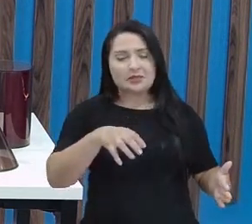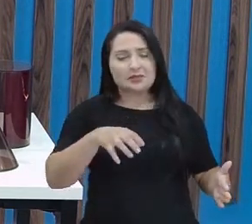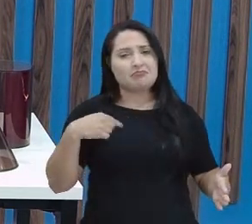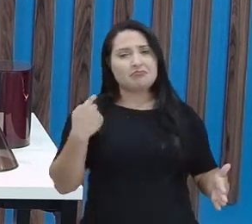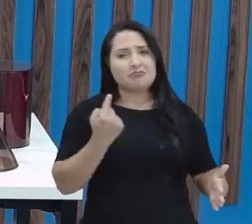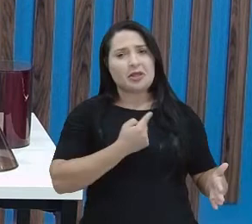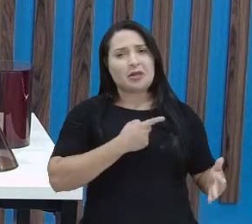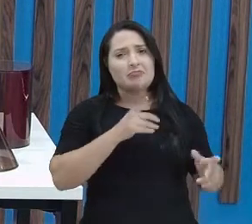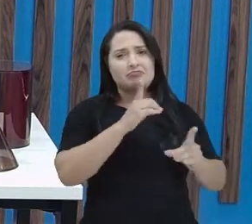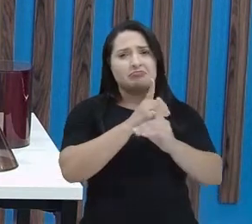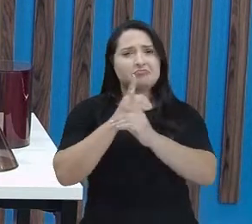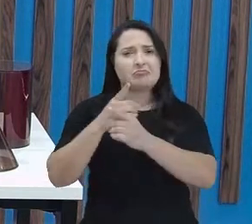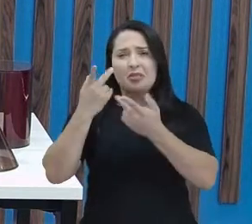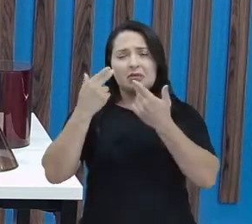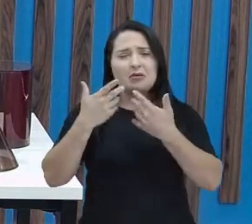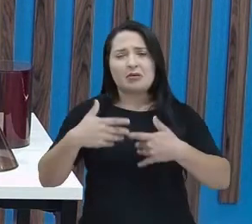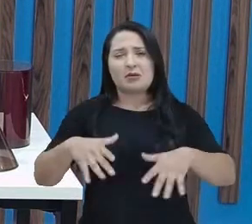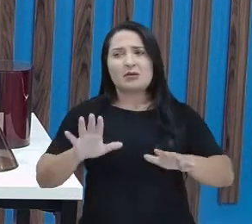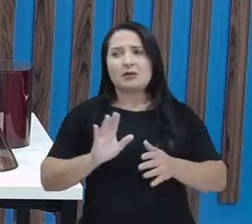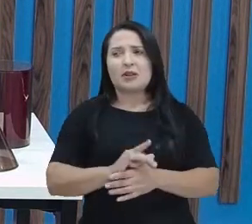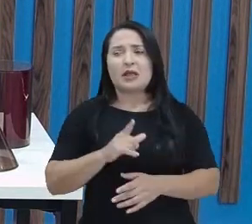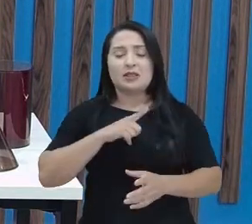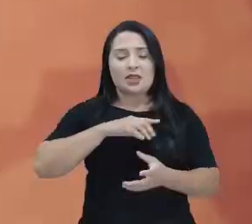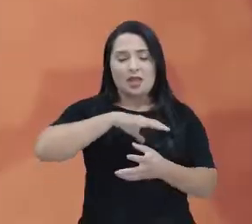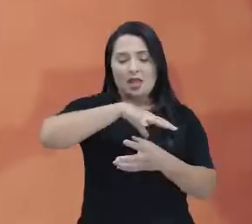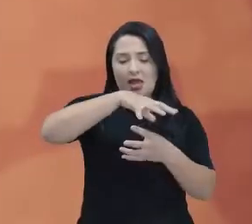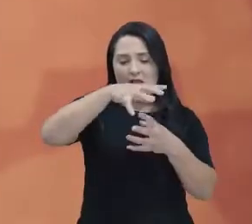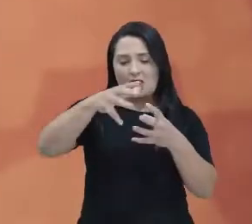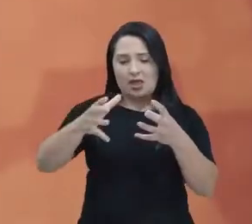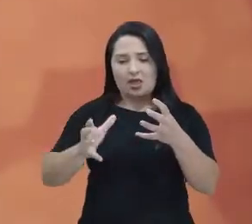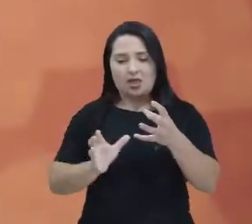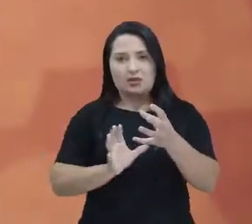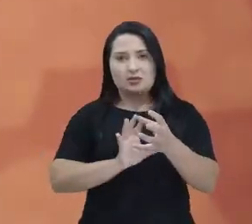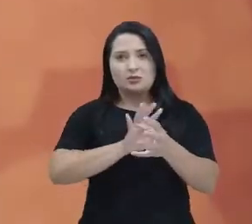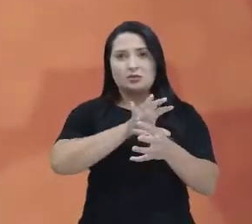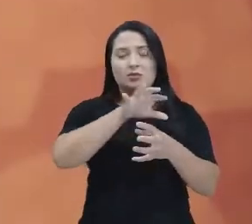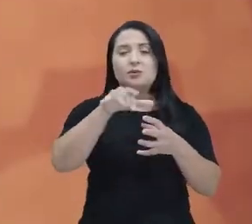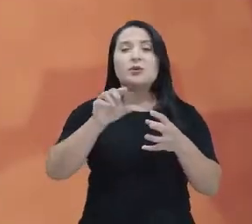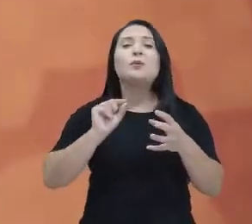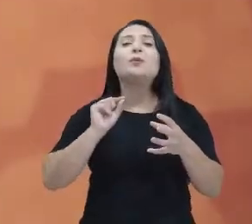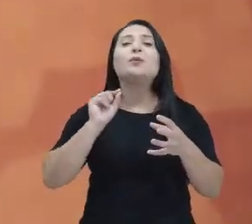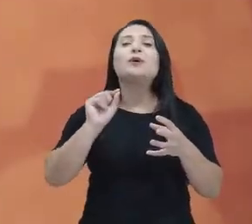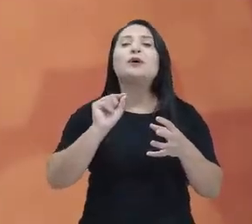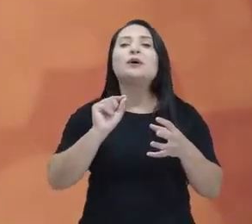esse corpo todo redondo, que é chamada de